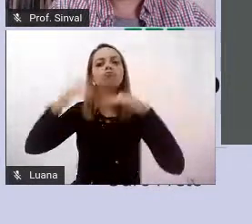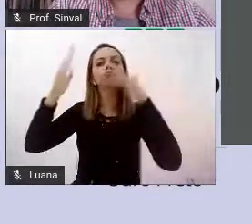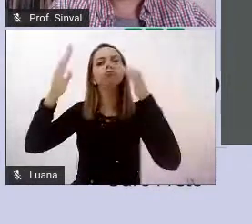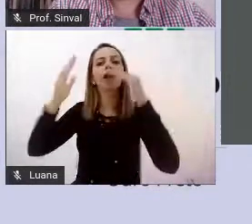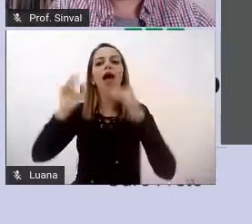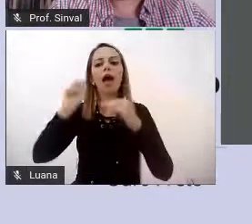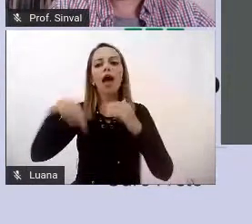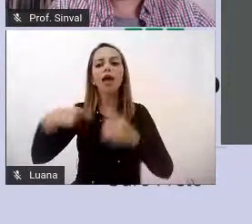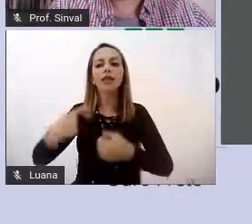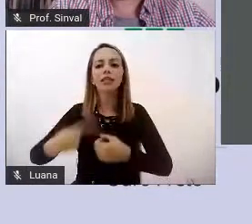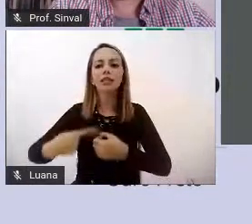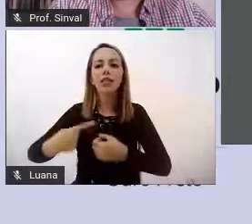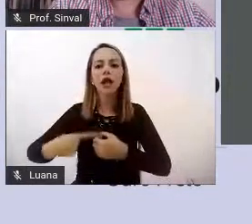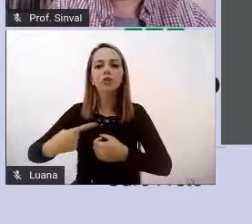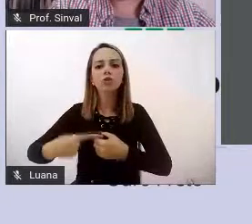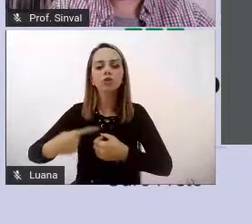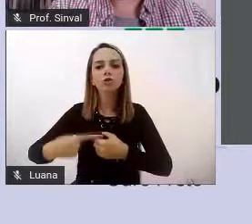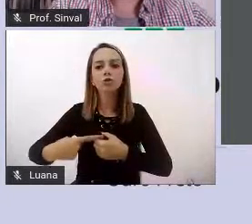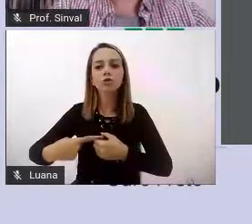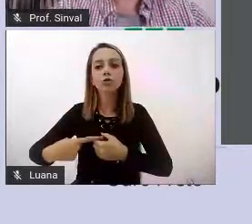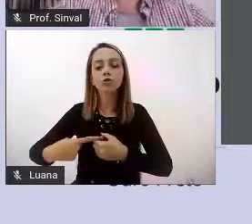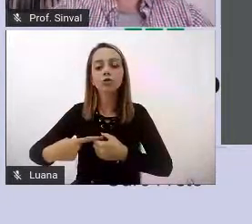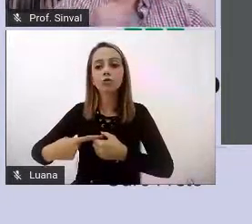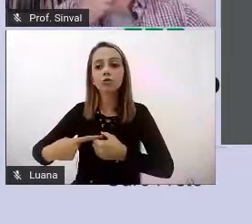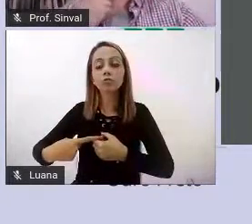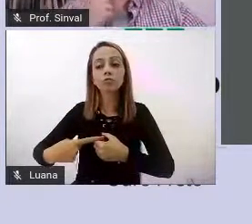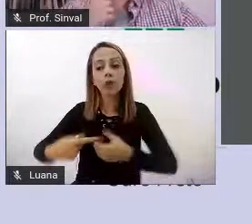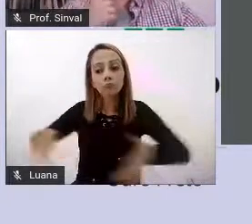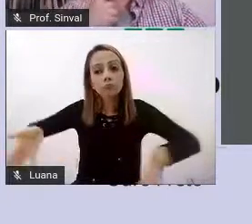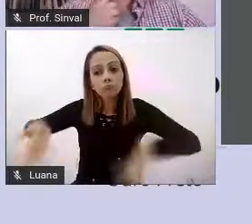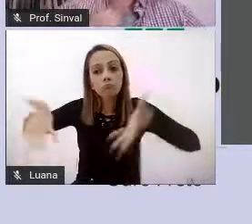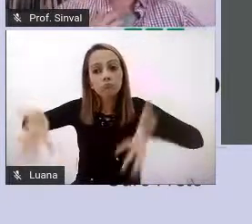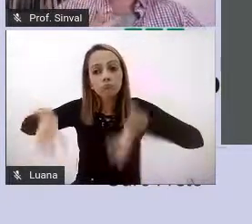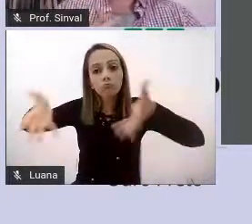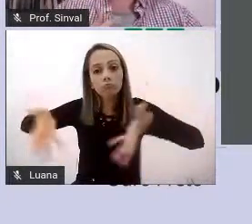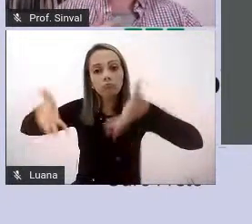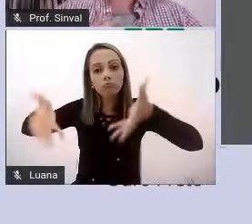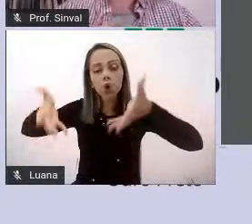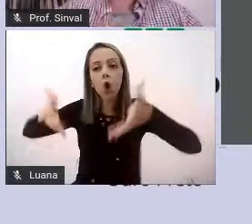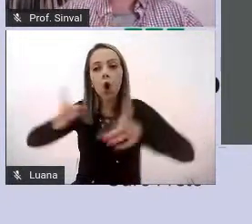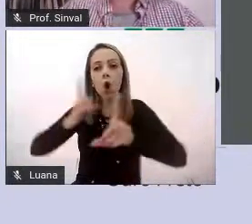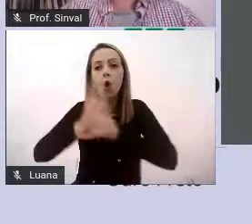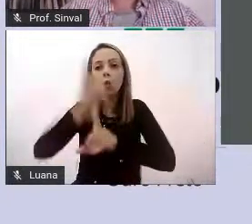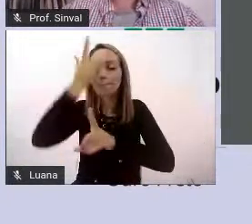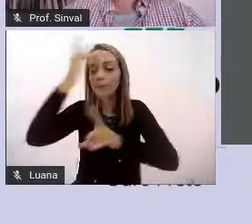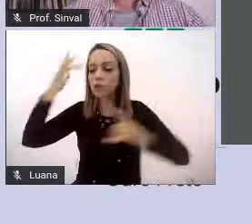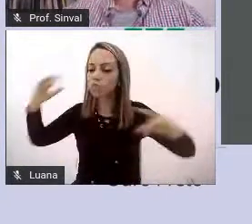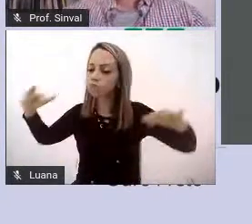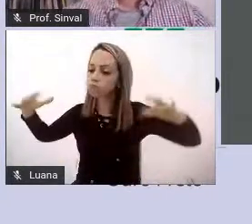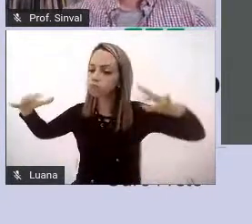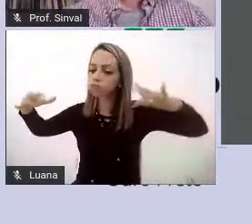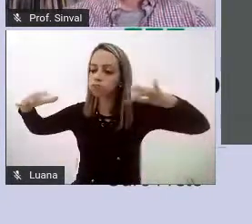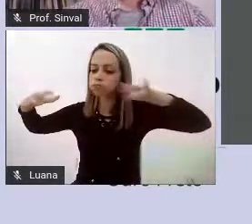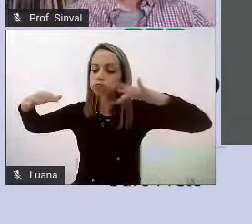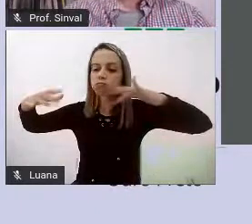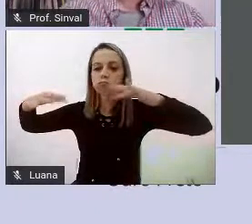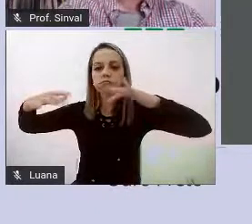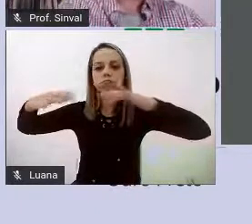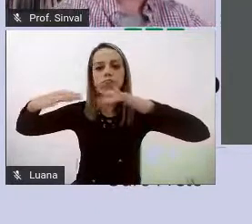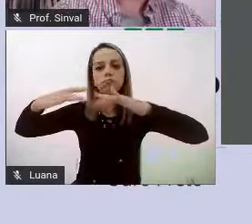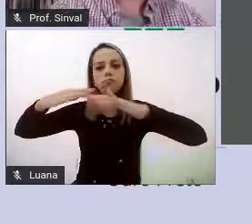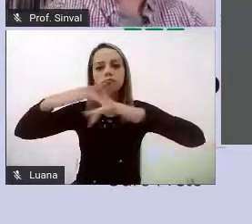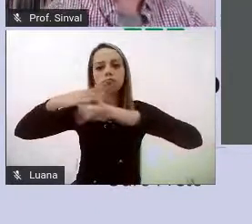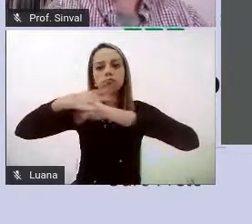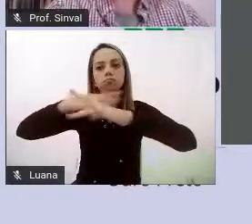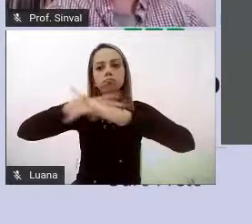que promovem o encontro de uma quantidade de gente muito grande, com vindos de traços, né,